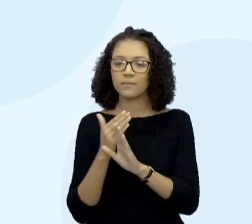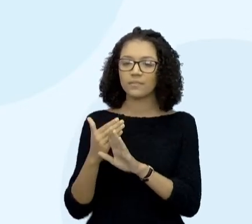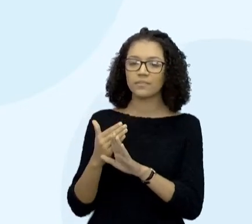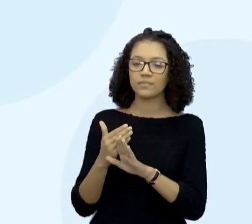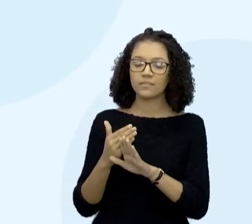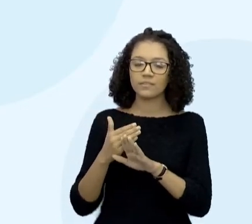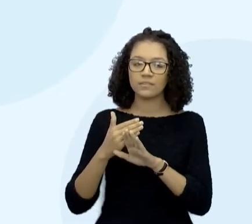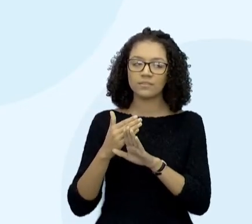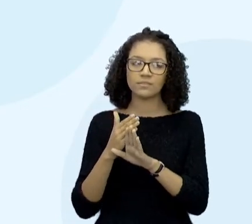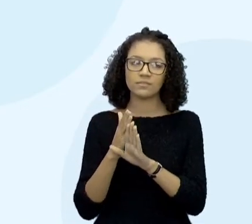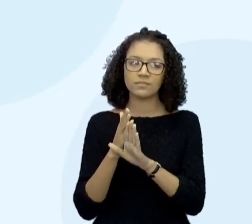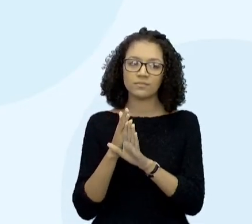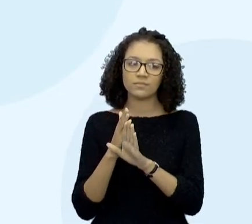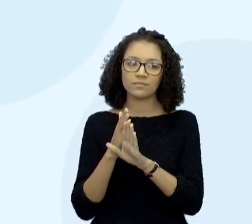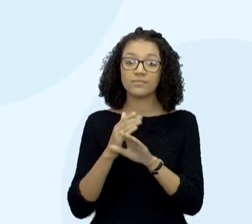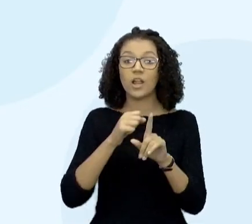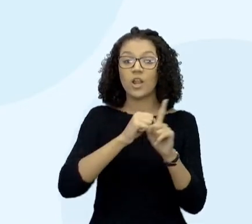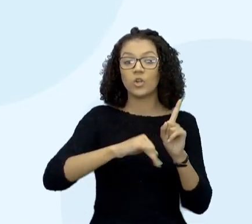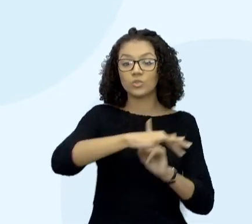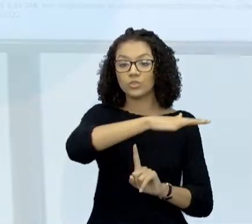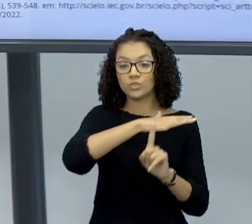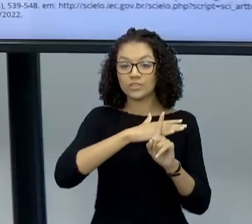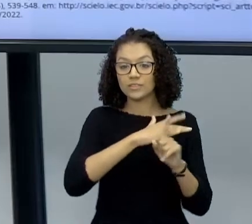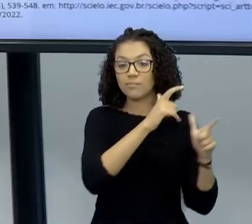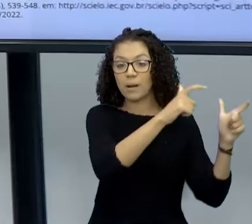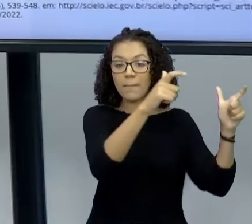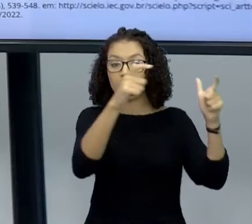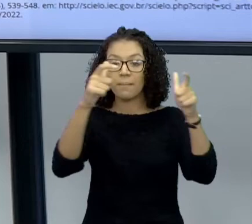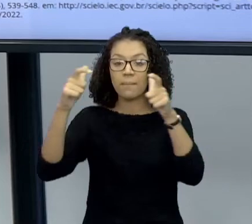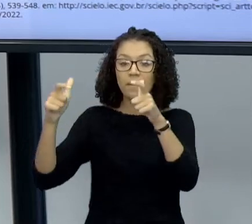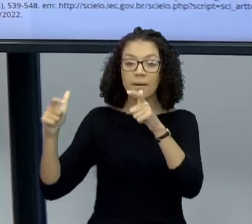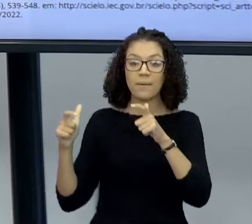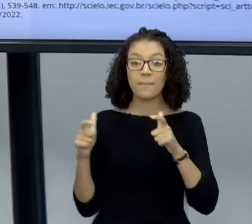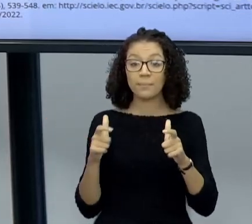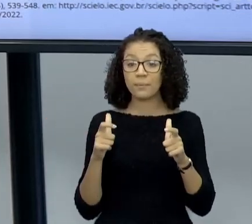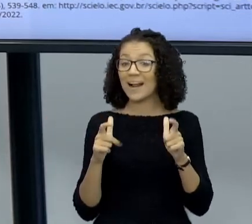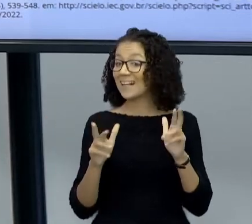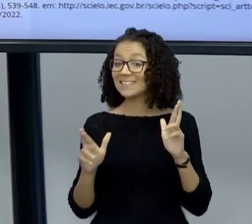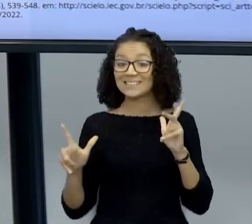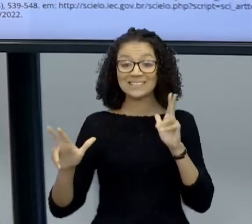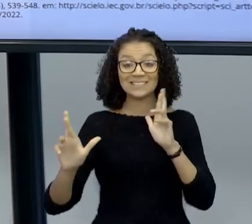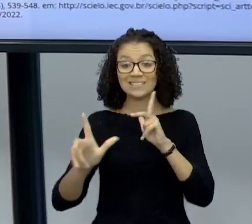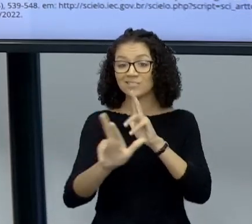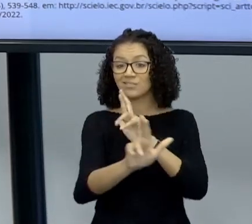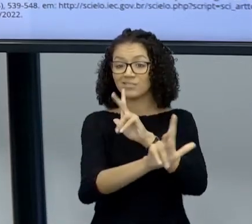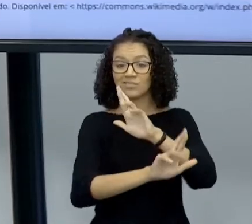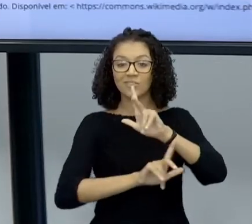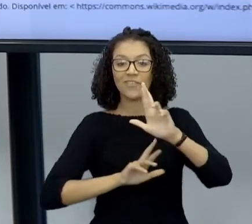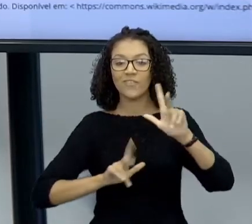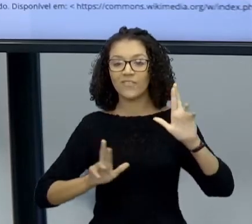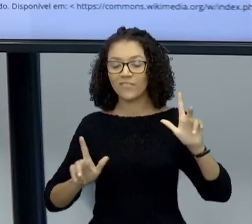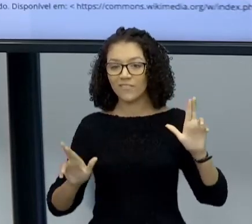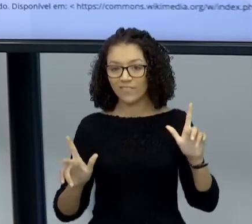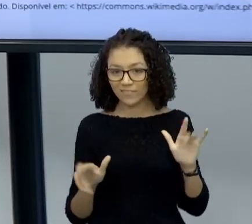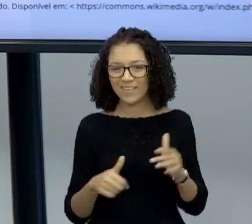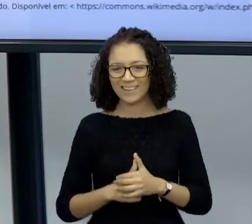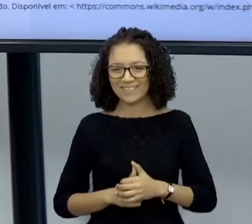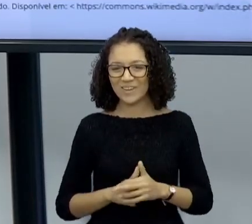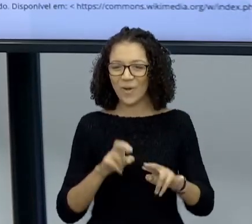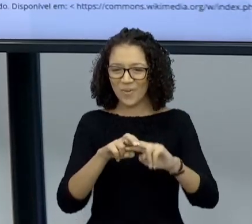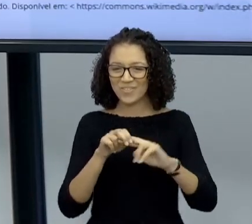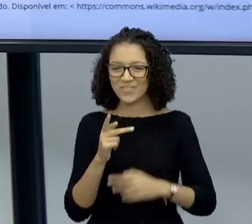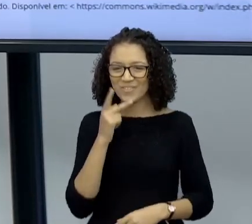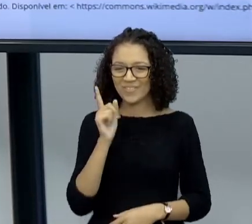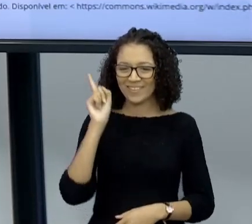as diversas sociedades. Então é isso que tem que ser analisado, né, que foi colocado, né, nessas 5 fases